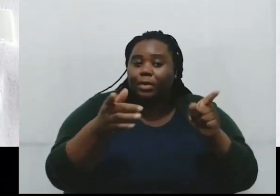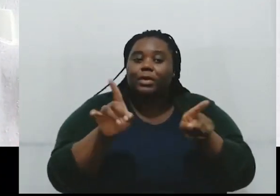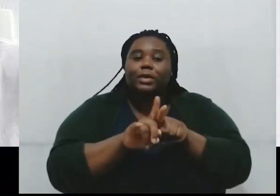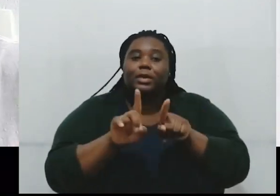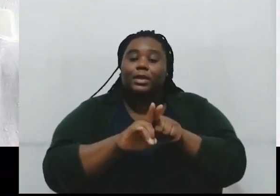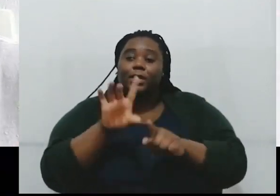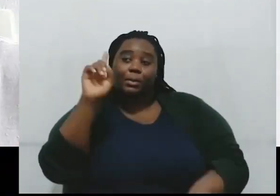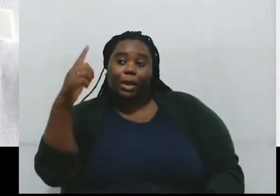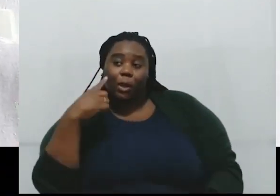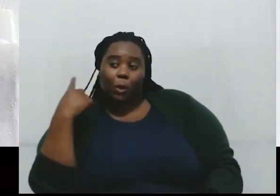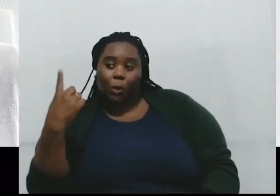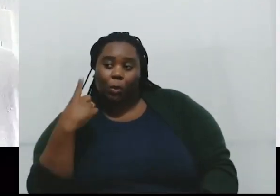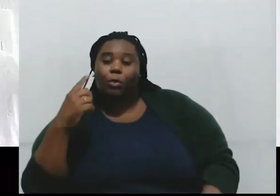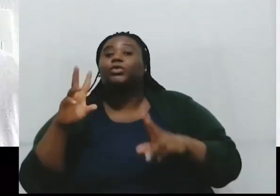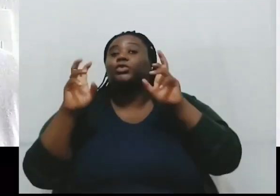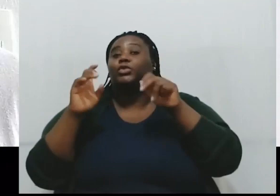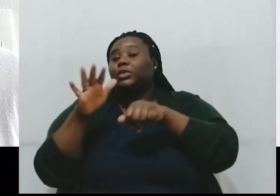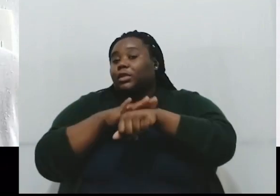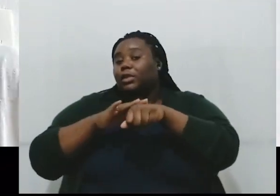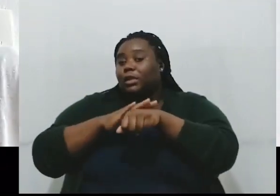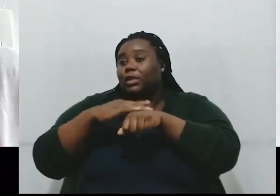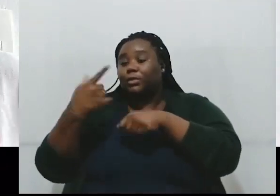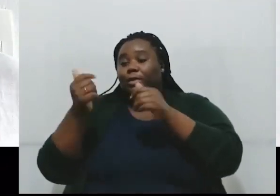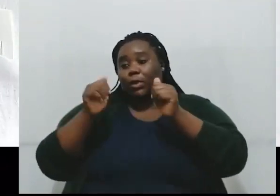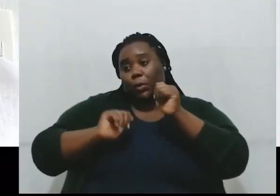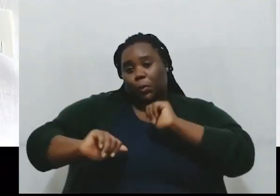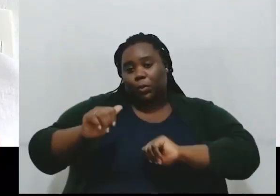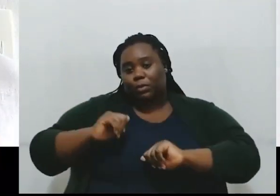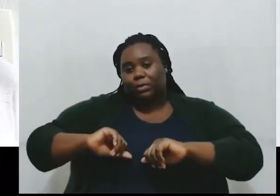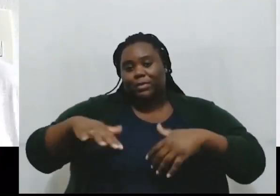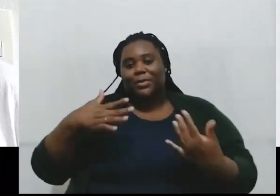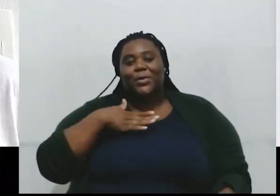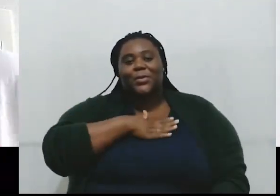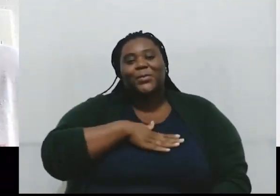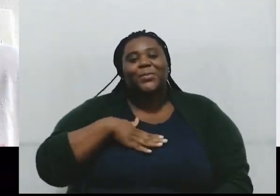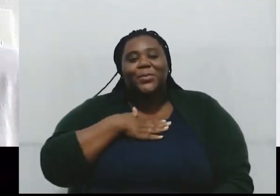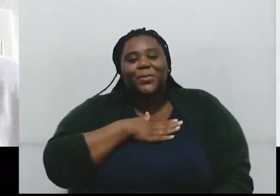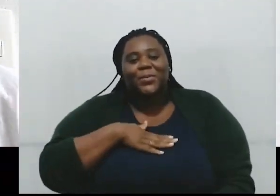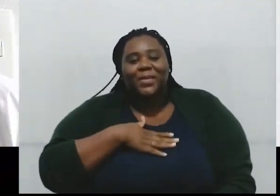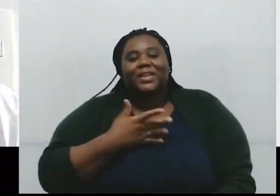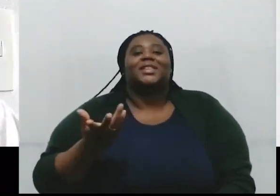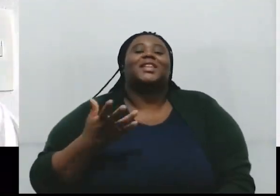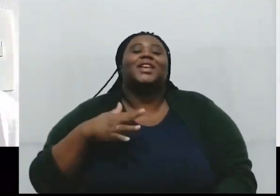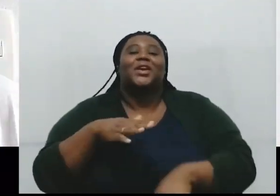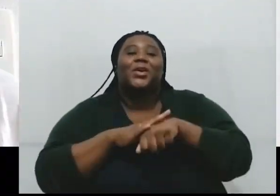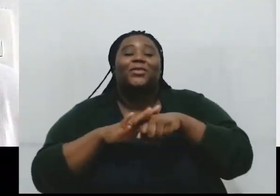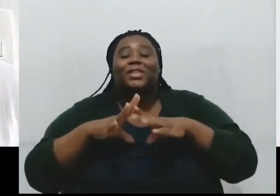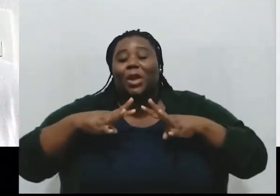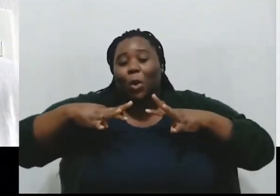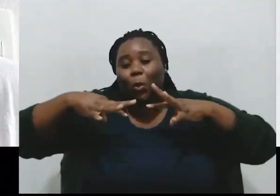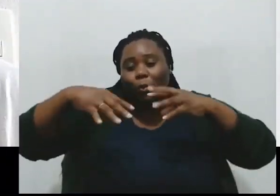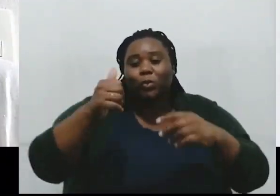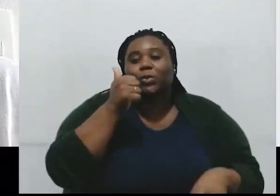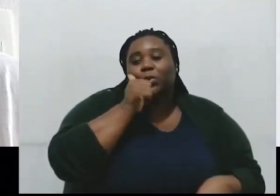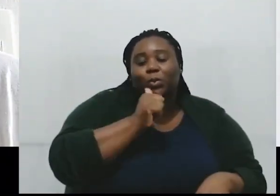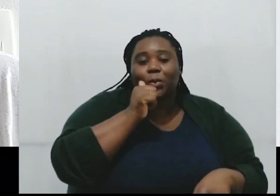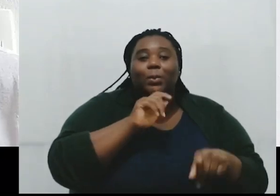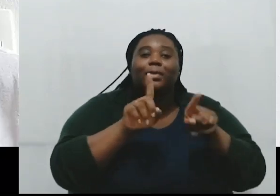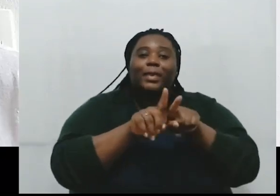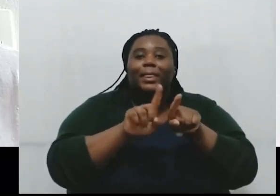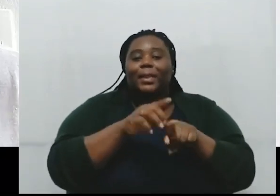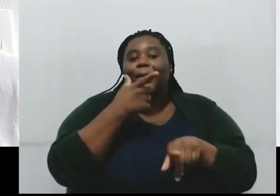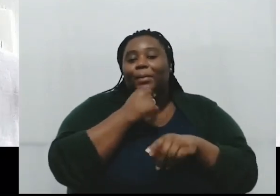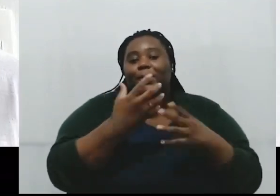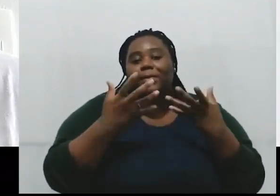sobre dessas conversas com esses artistas. Foi um prazer conversar com todas e todos eles. Então eu queria agradecer aqui